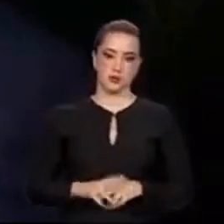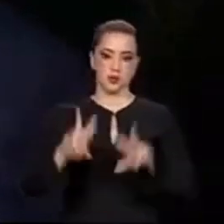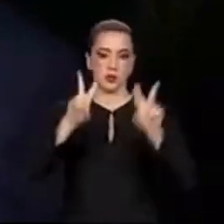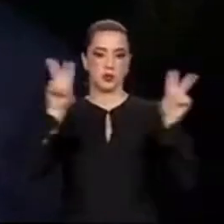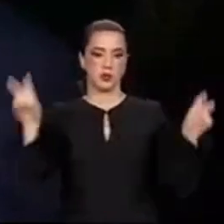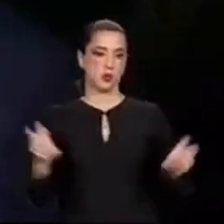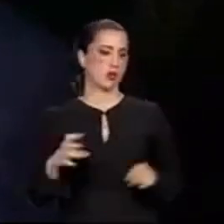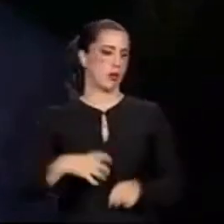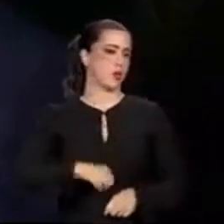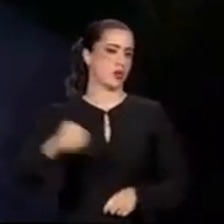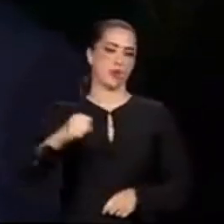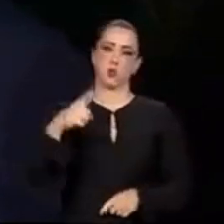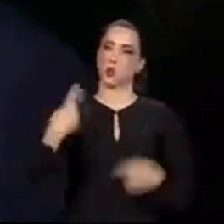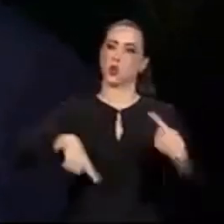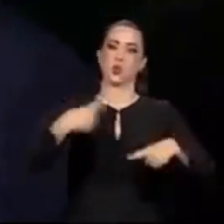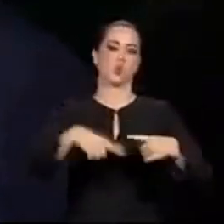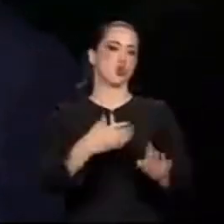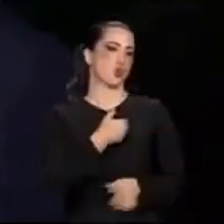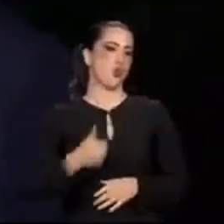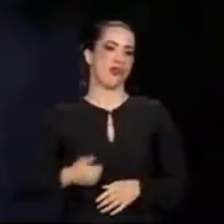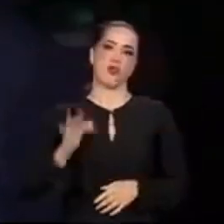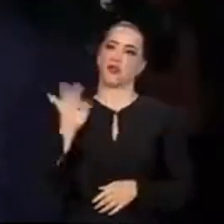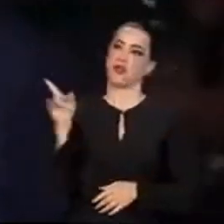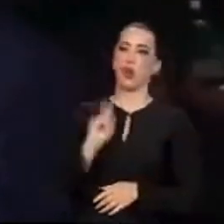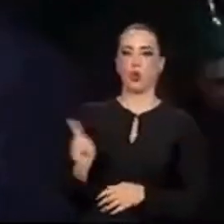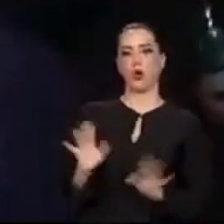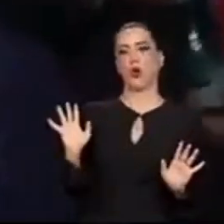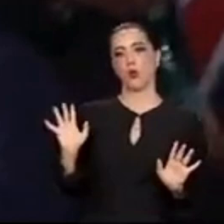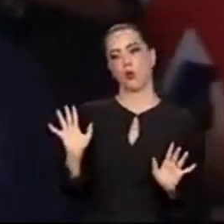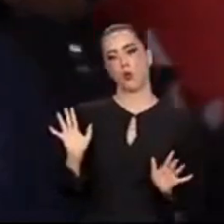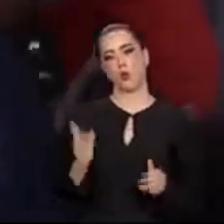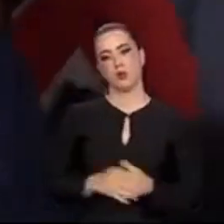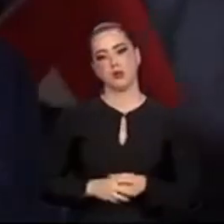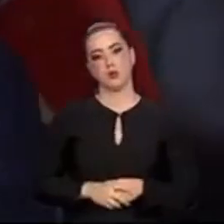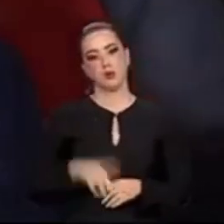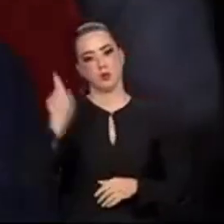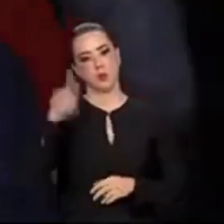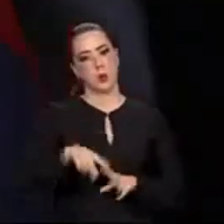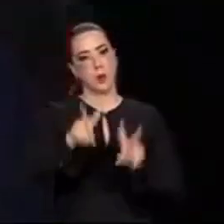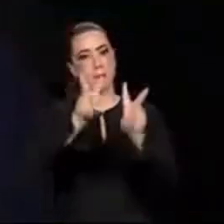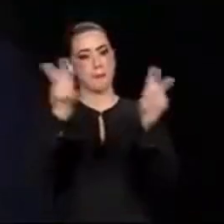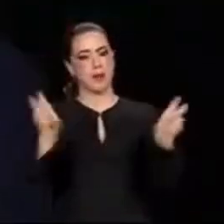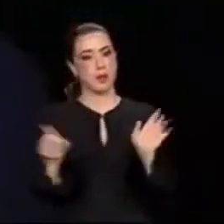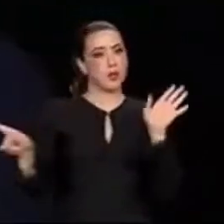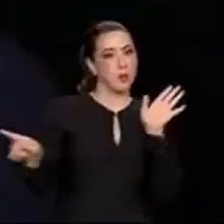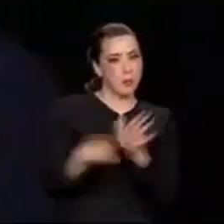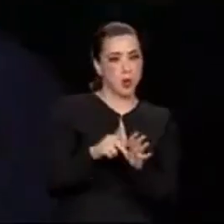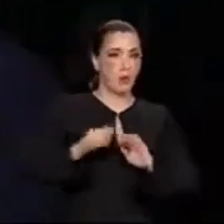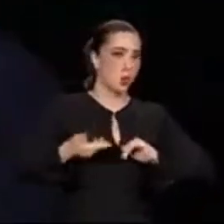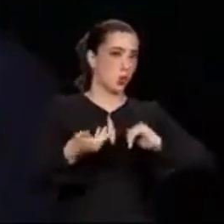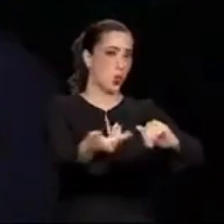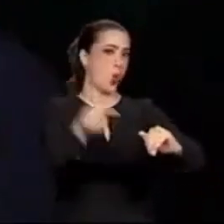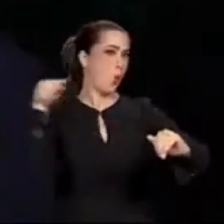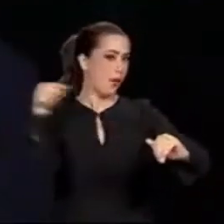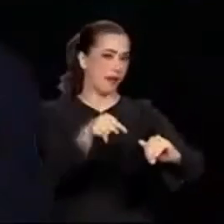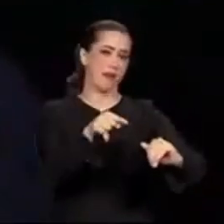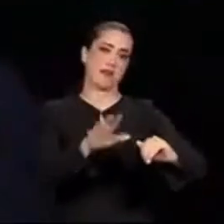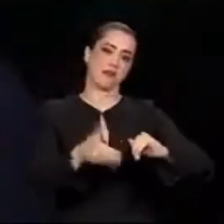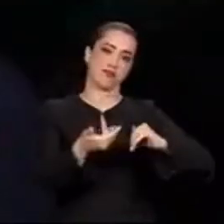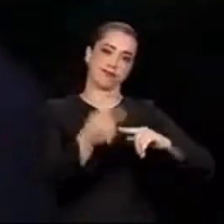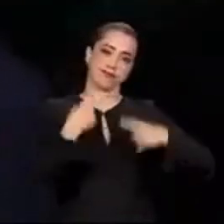na questão de discutir pelo governo federal é uma questão do congresso nacional